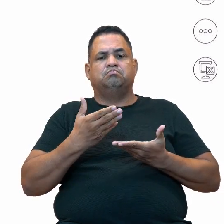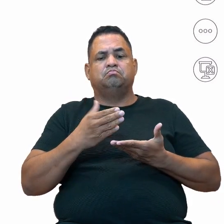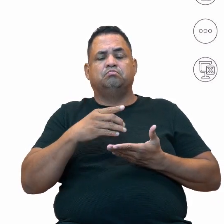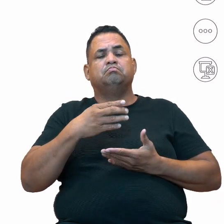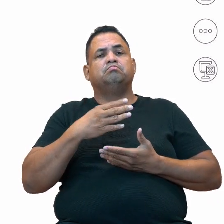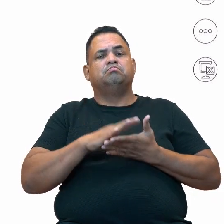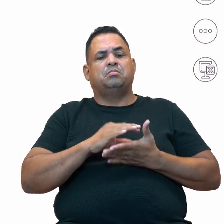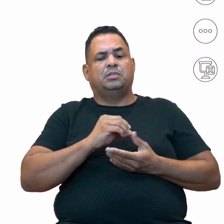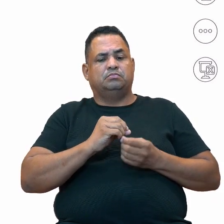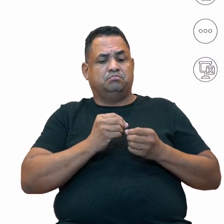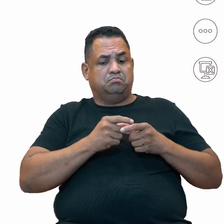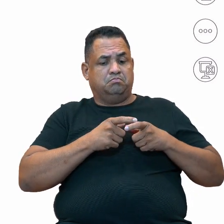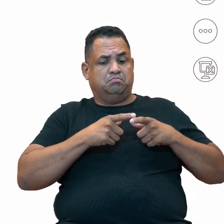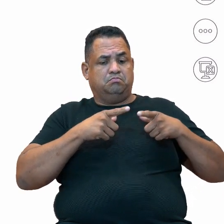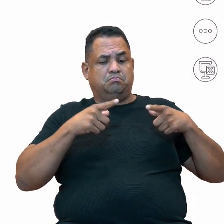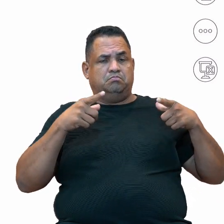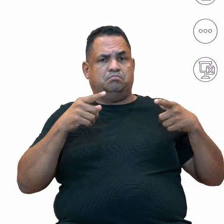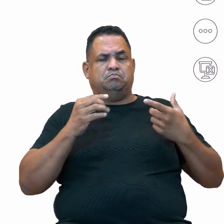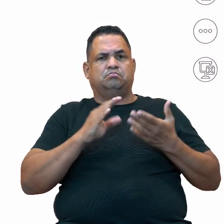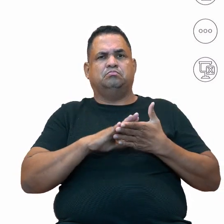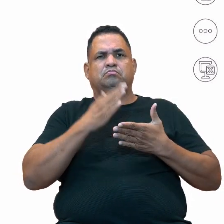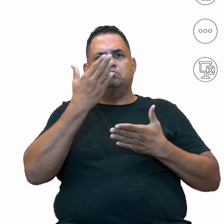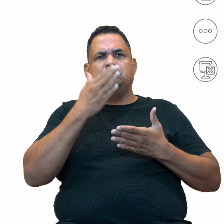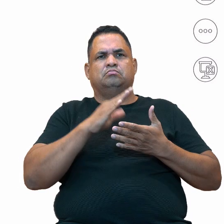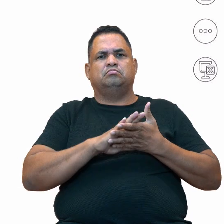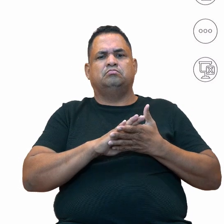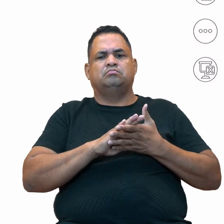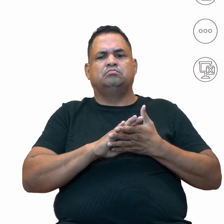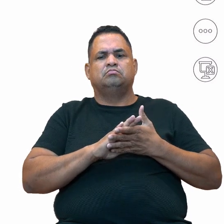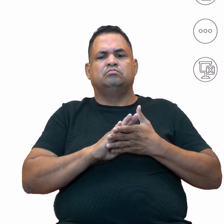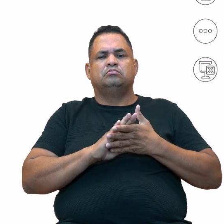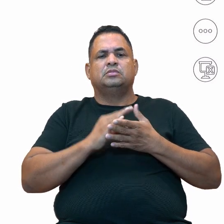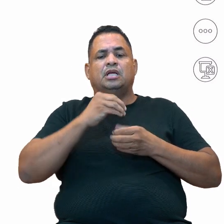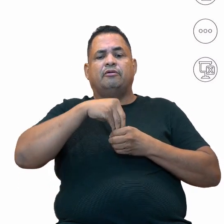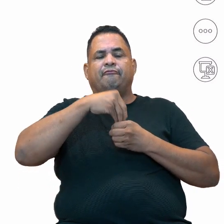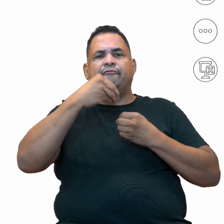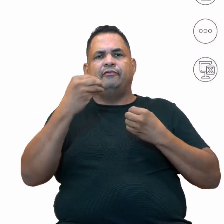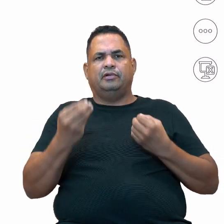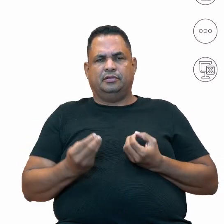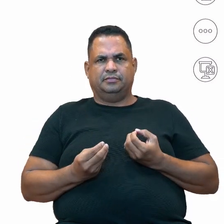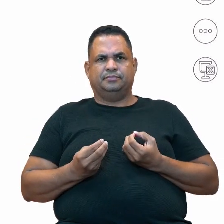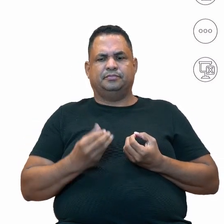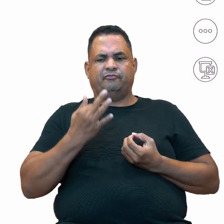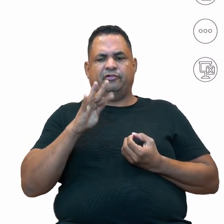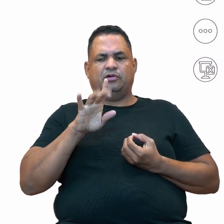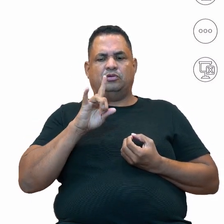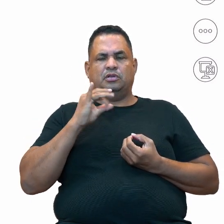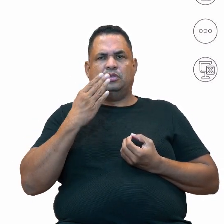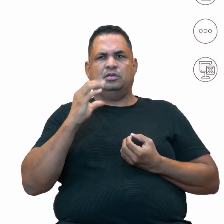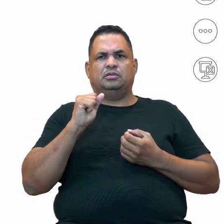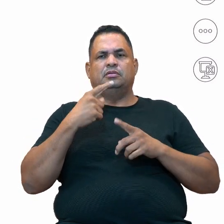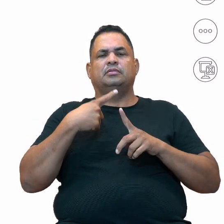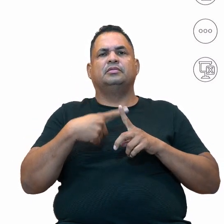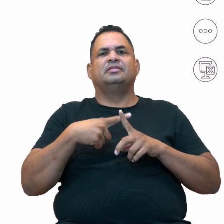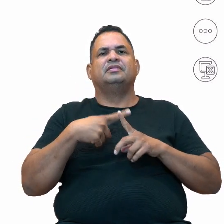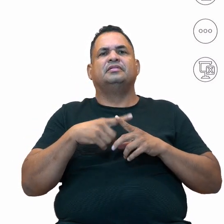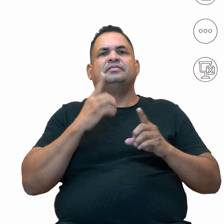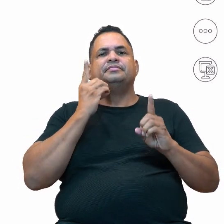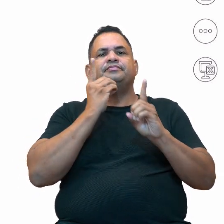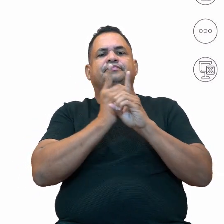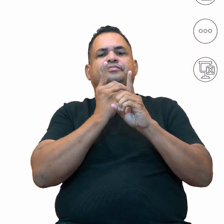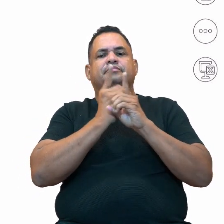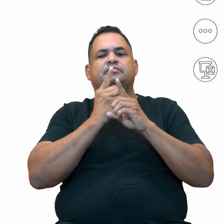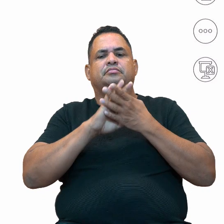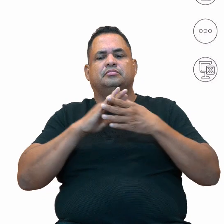maior. Como assim, professora? No caso da fecundação externa, justamente porque o encontro desses